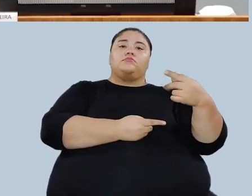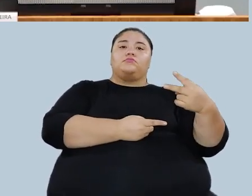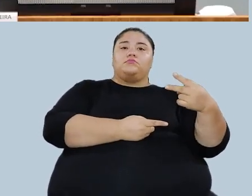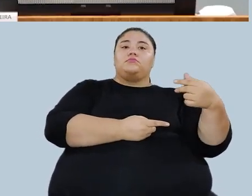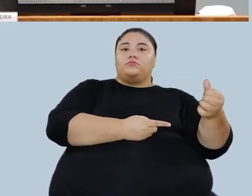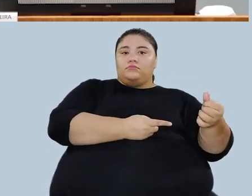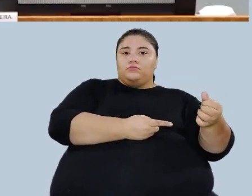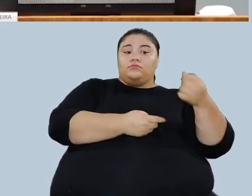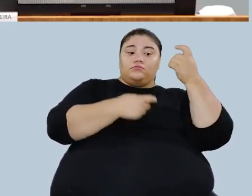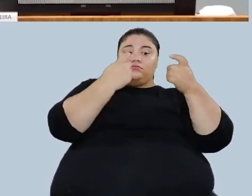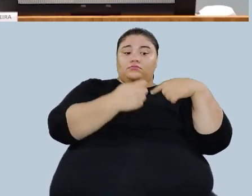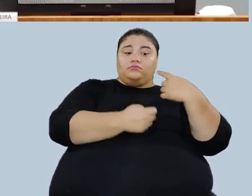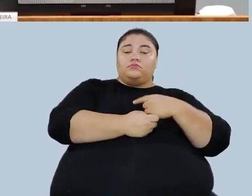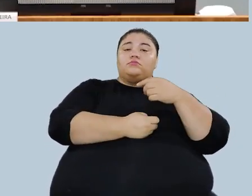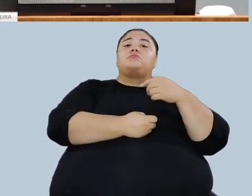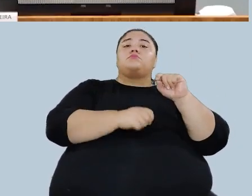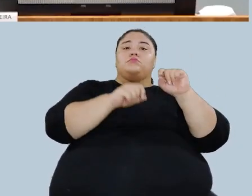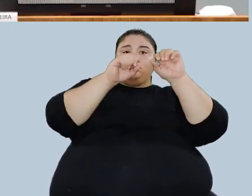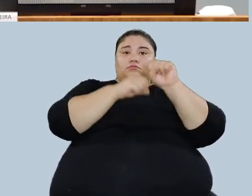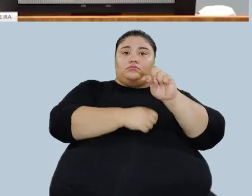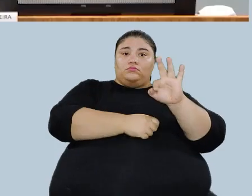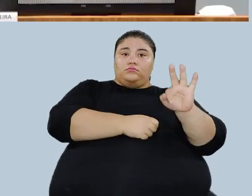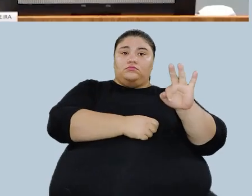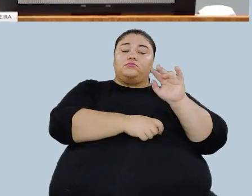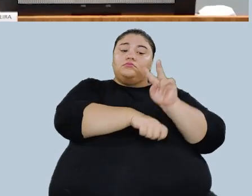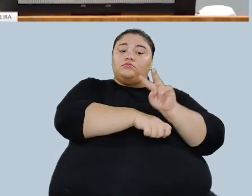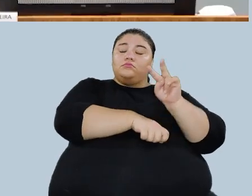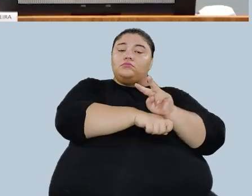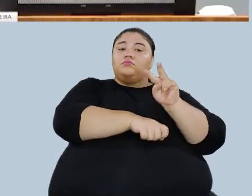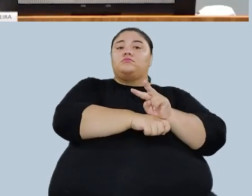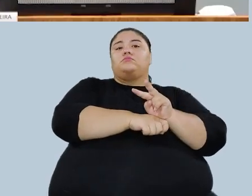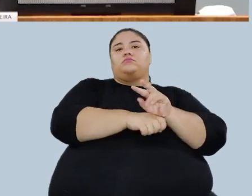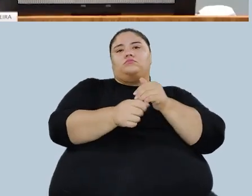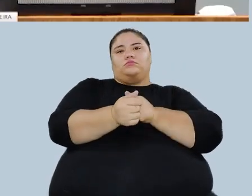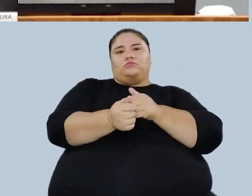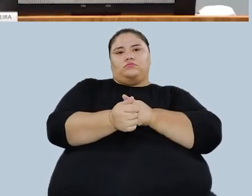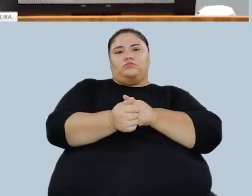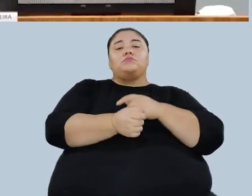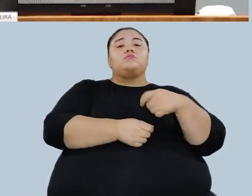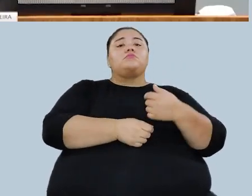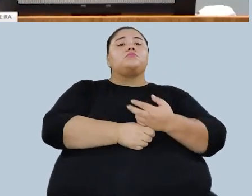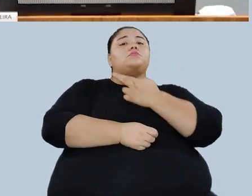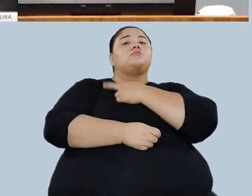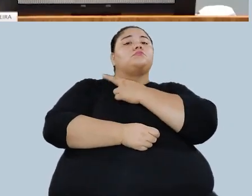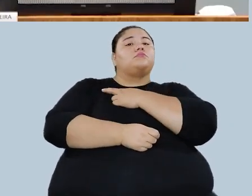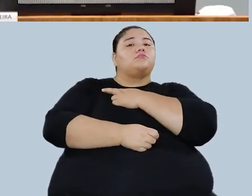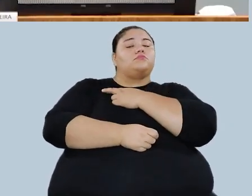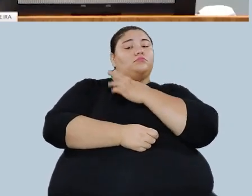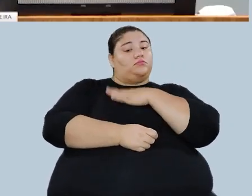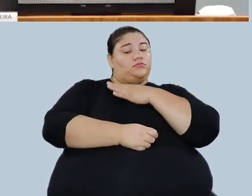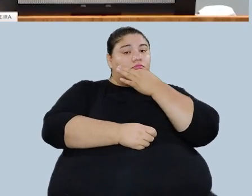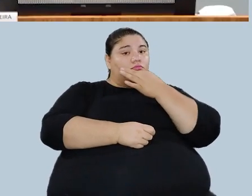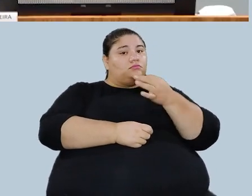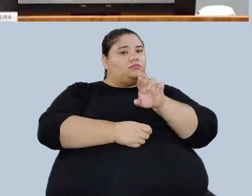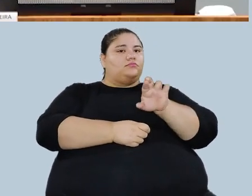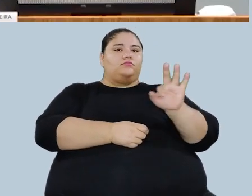a preocupação do Supremo Tribunal Federal tem sido de proteger o sigilo fiscal, e aí a quem caberia fazer esse controle? Ao meu ver, só a